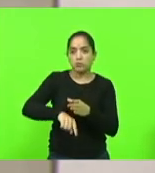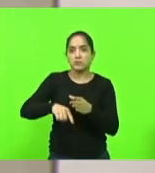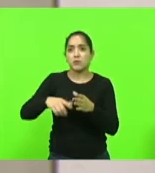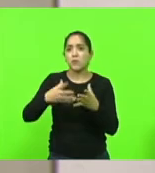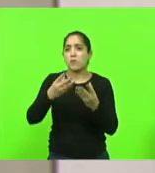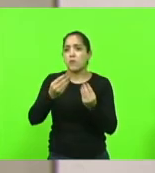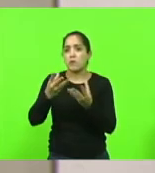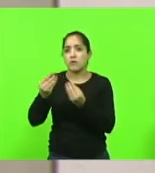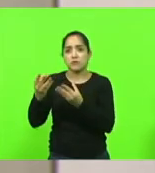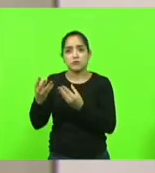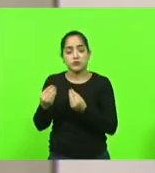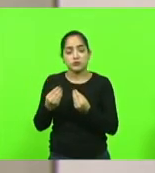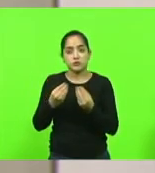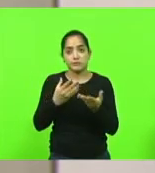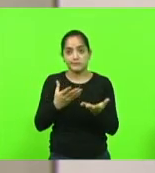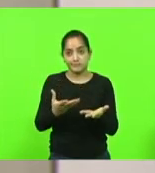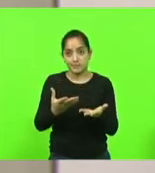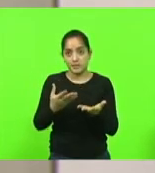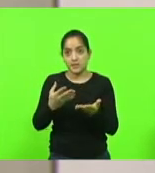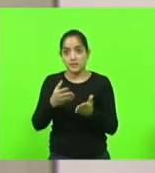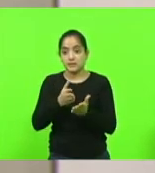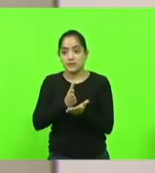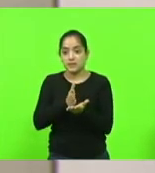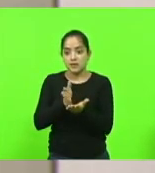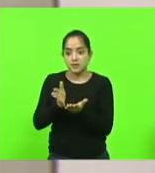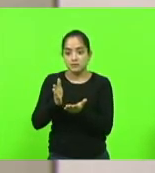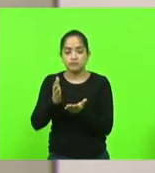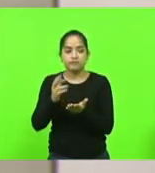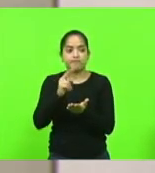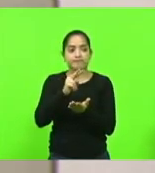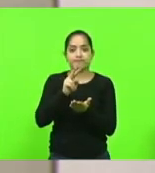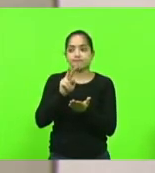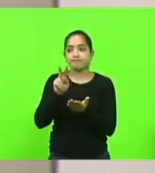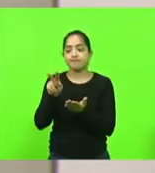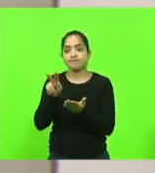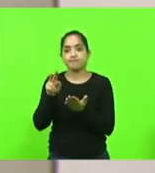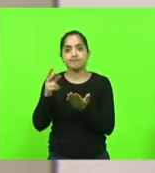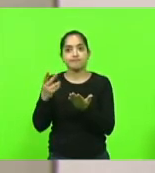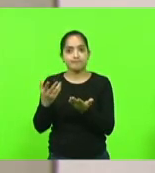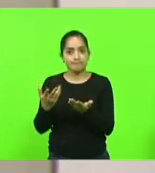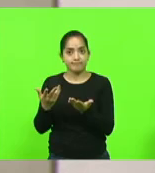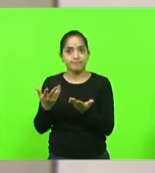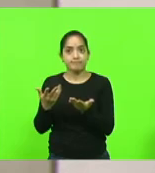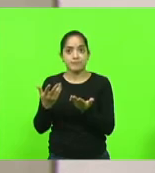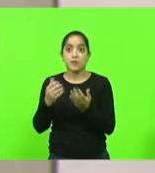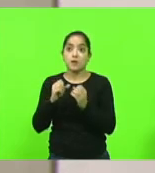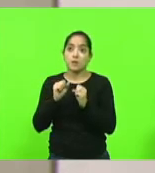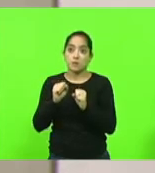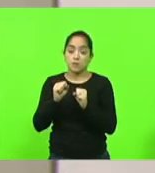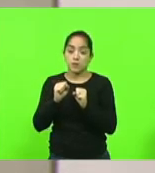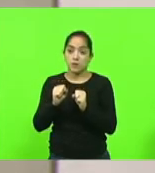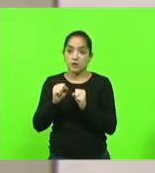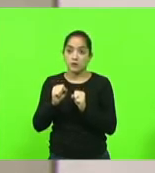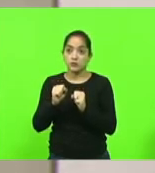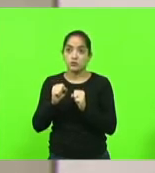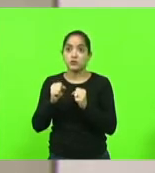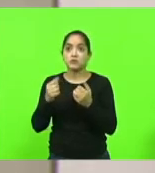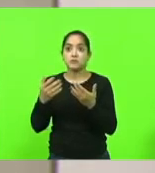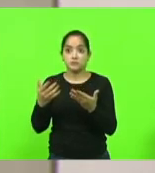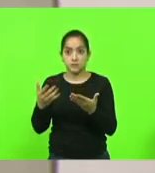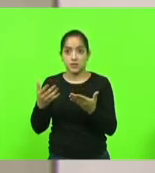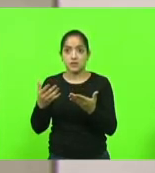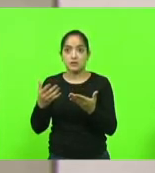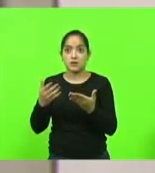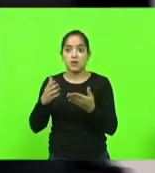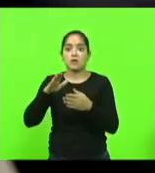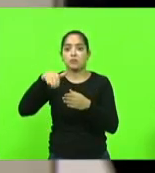E, nesse momento em que ele desvia o seu olhar para a lateral da pista, ele acaba colhendo um buraco que está